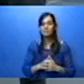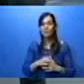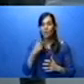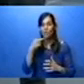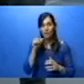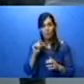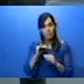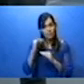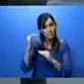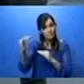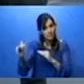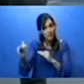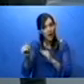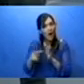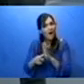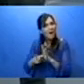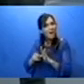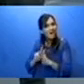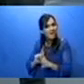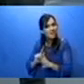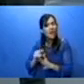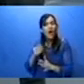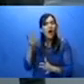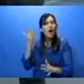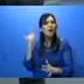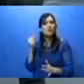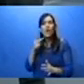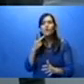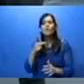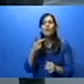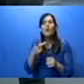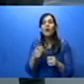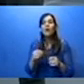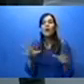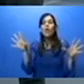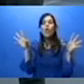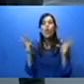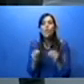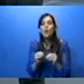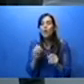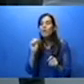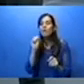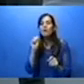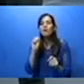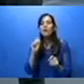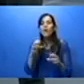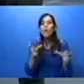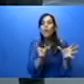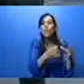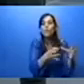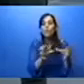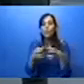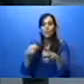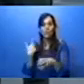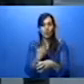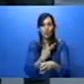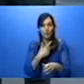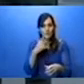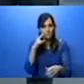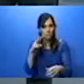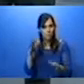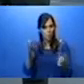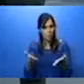para frente. Antes, eu vou apresentar, de forma resumida, outros grupos de artrópodes que observamos hoje em dia.